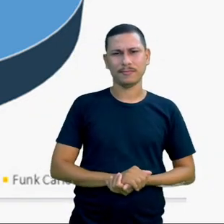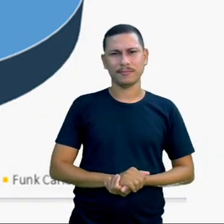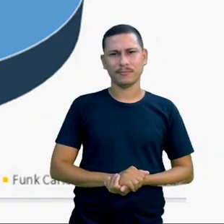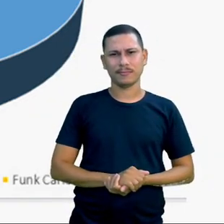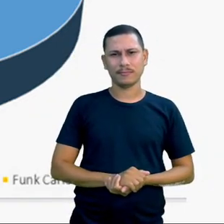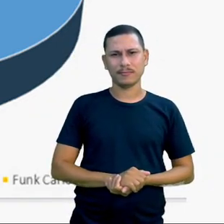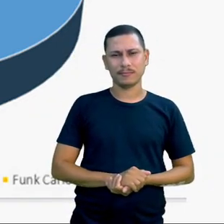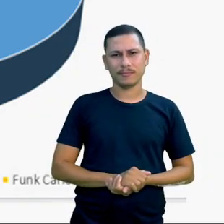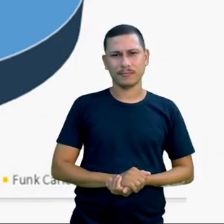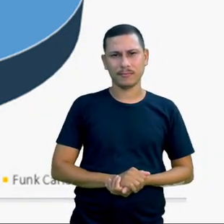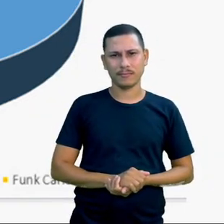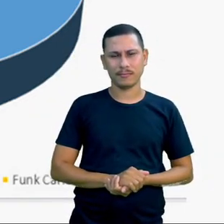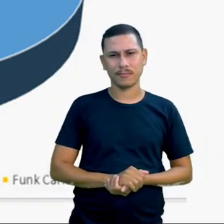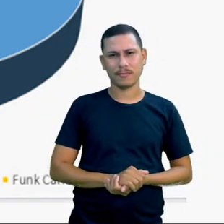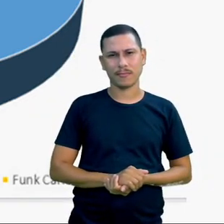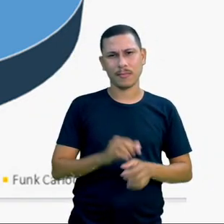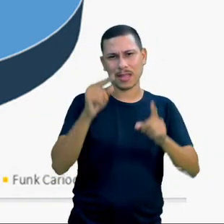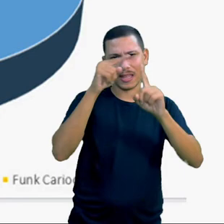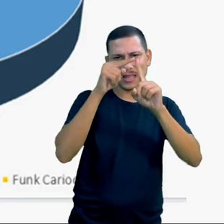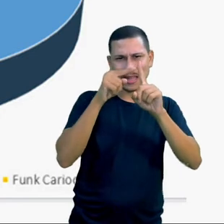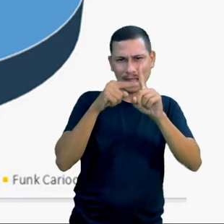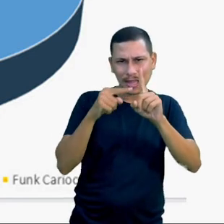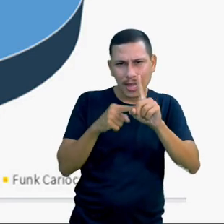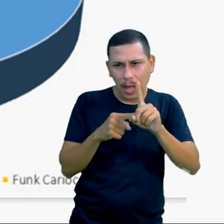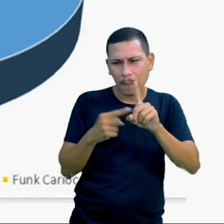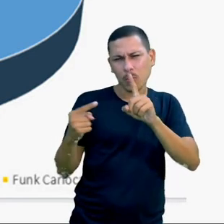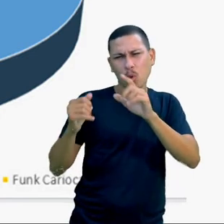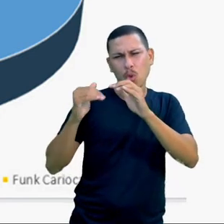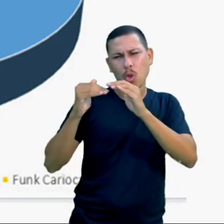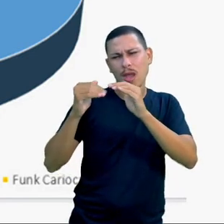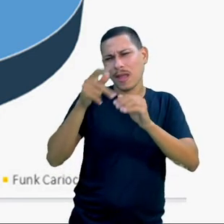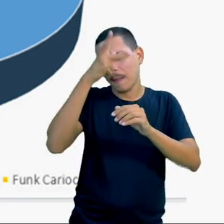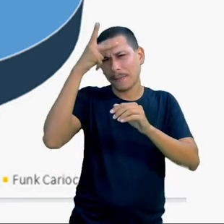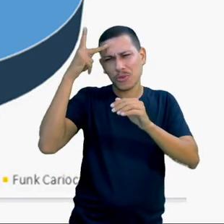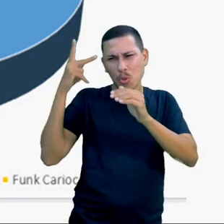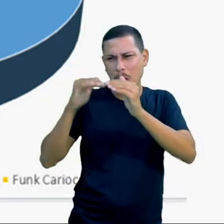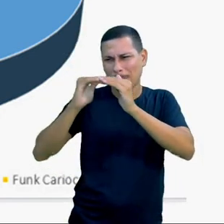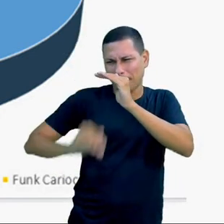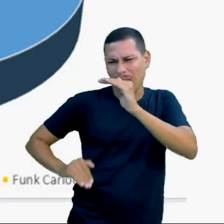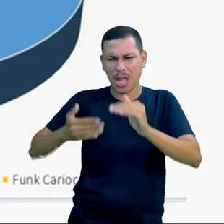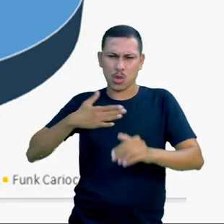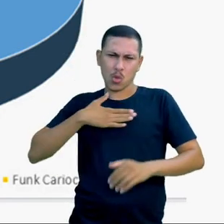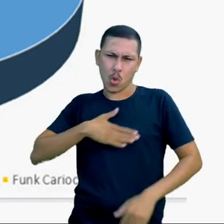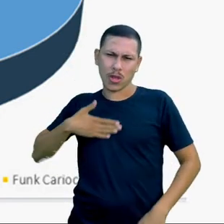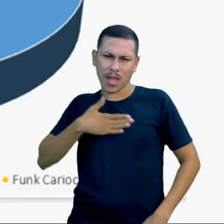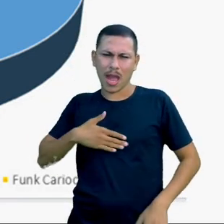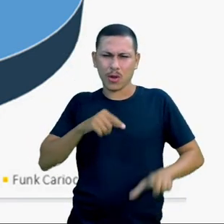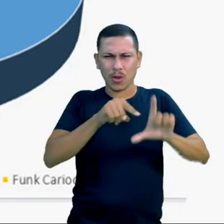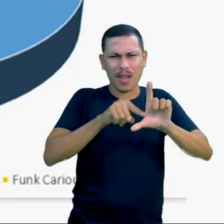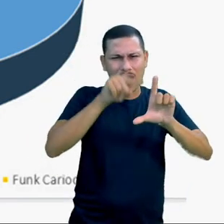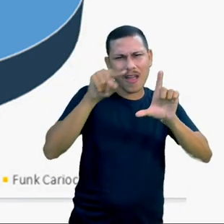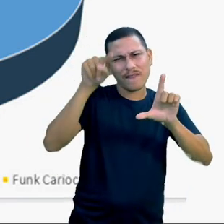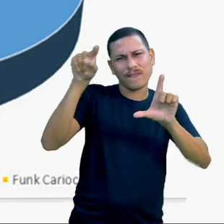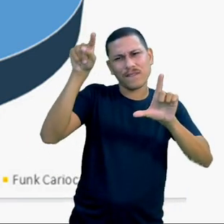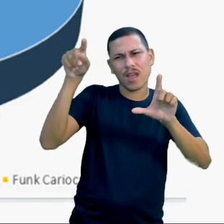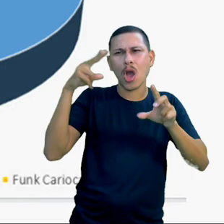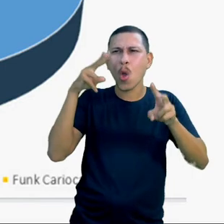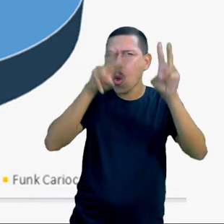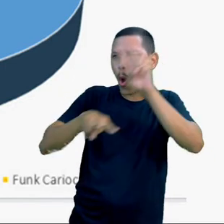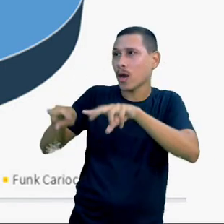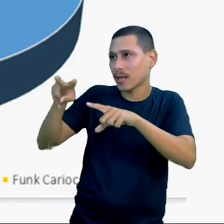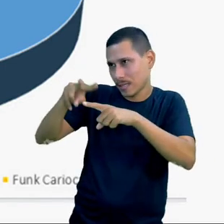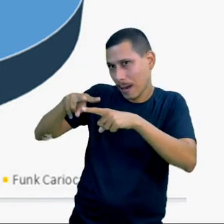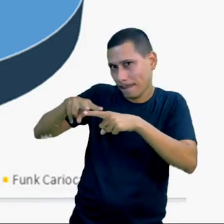gênero de menor preferência? Olha ali no gráfico de setor, também chamado de gráfico de